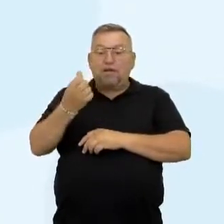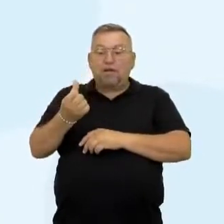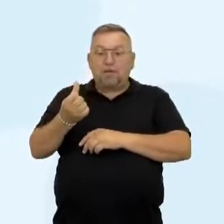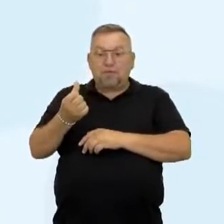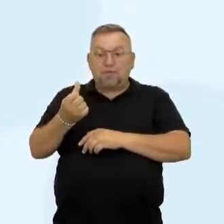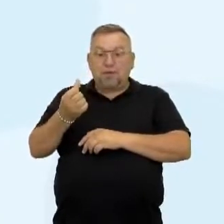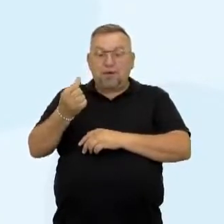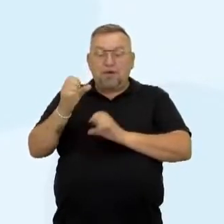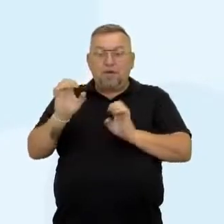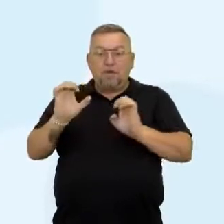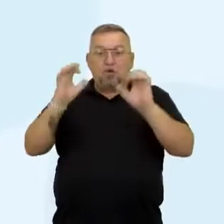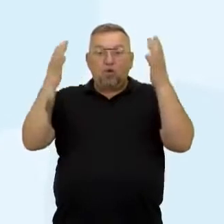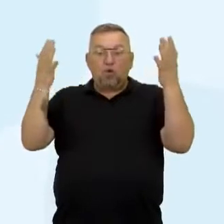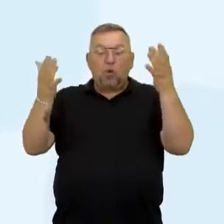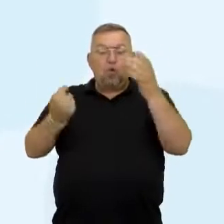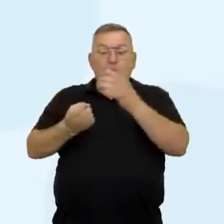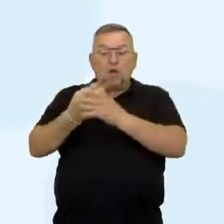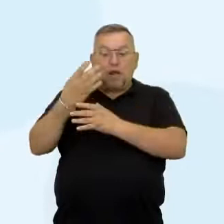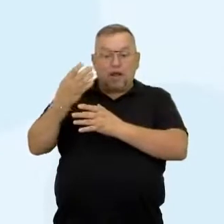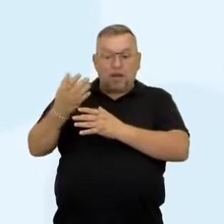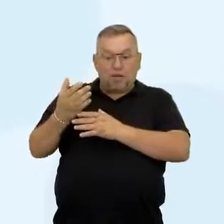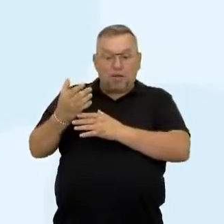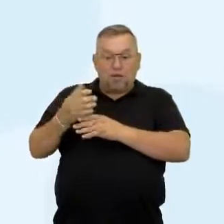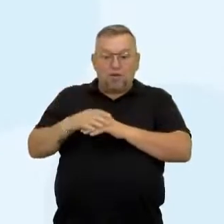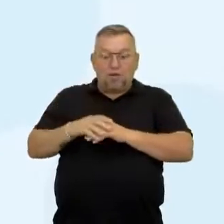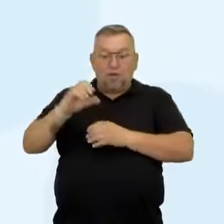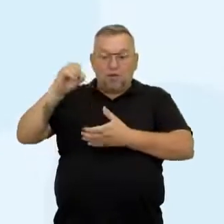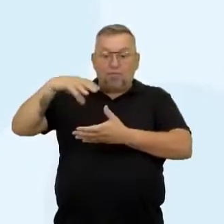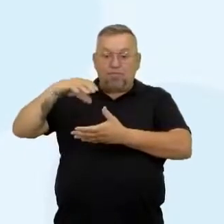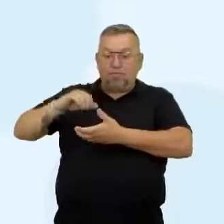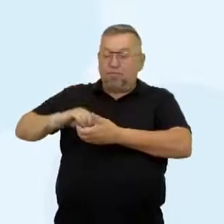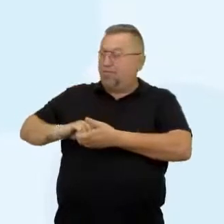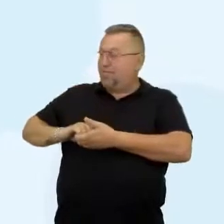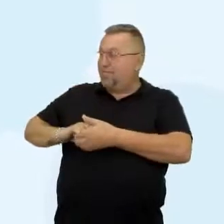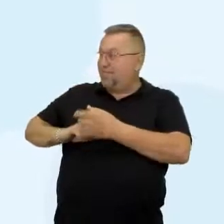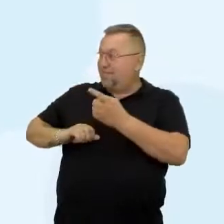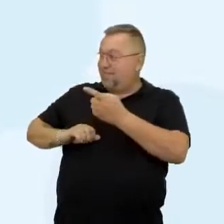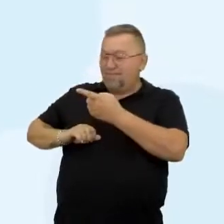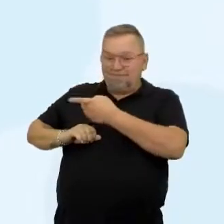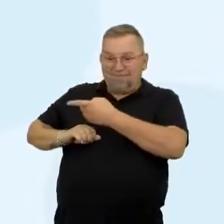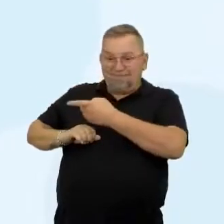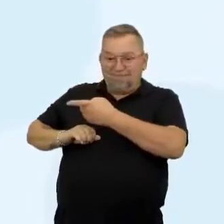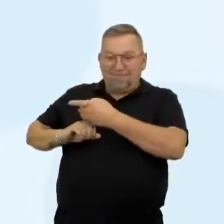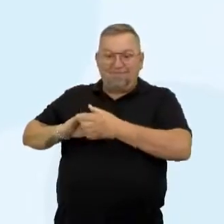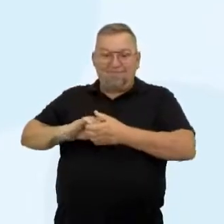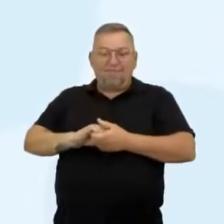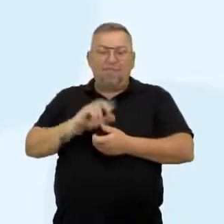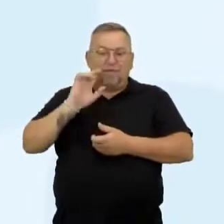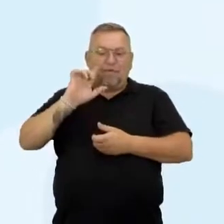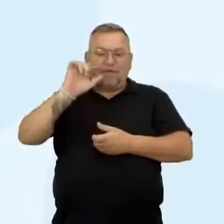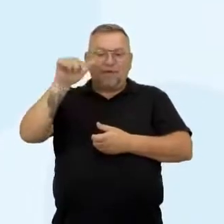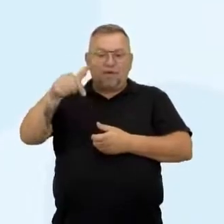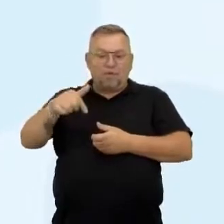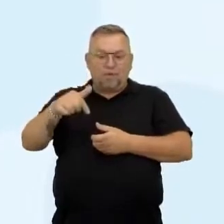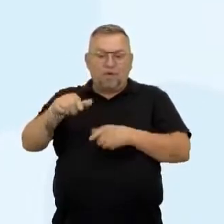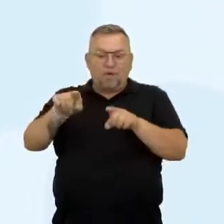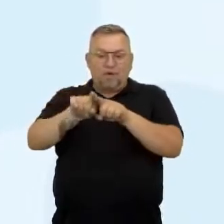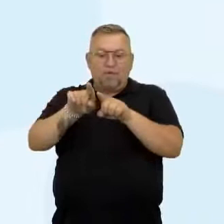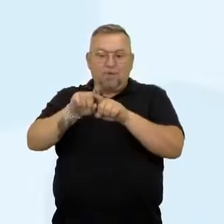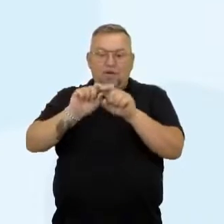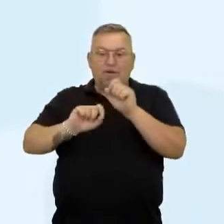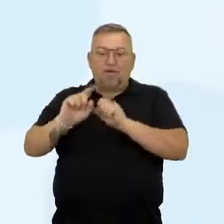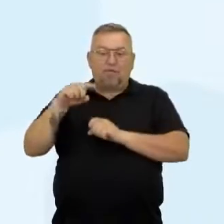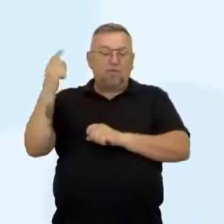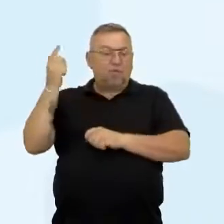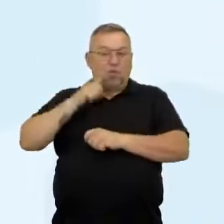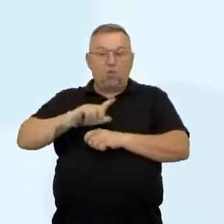16 espetáculos criados. Então, ó, printa a tela, anota pelo menos dois para você olhar depois esses espetáculos, porque a